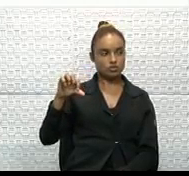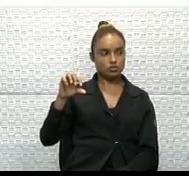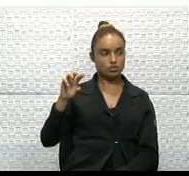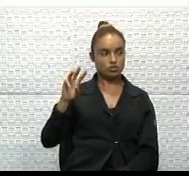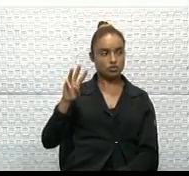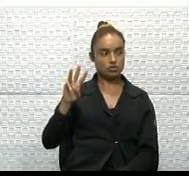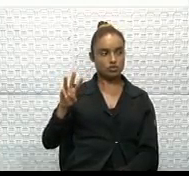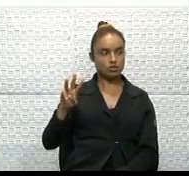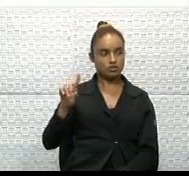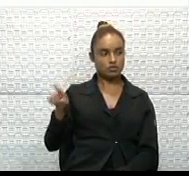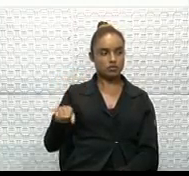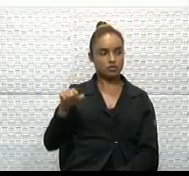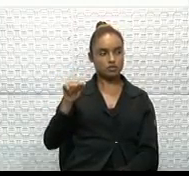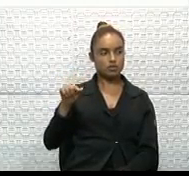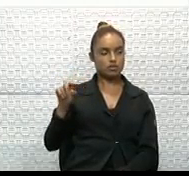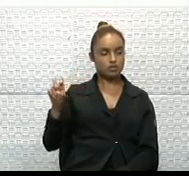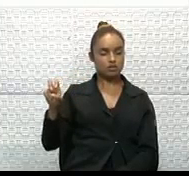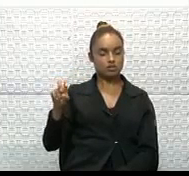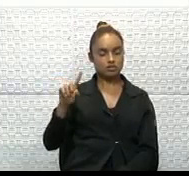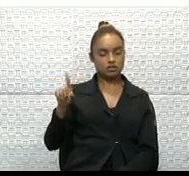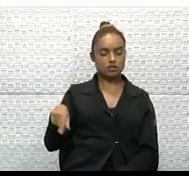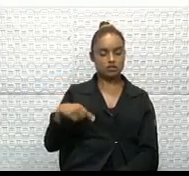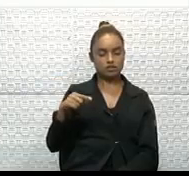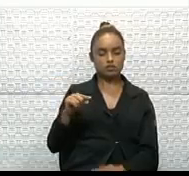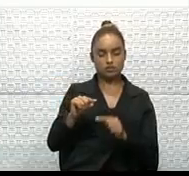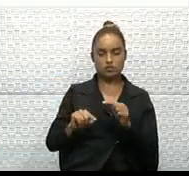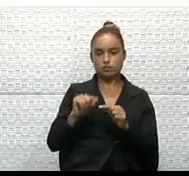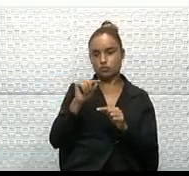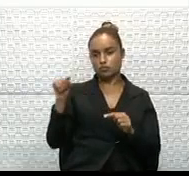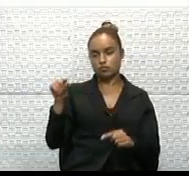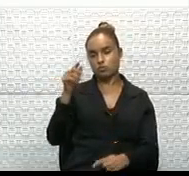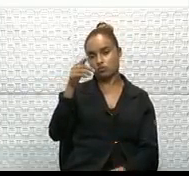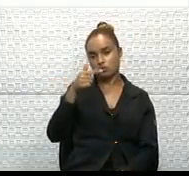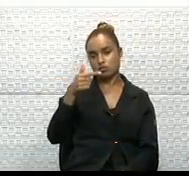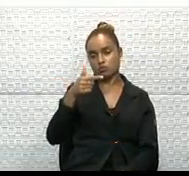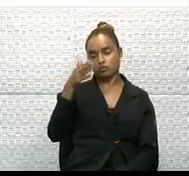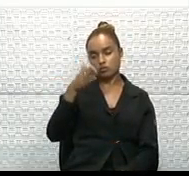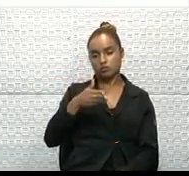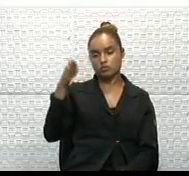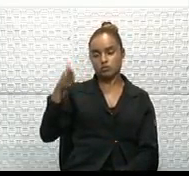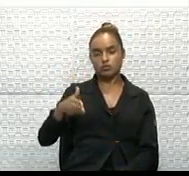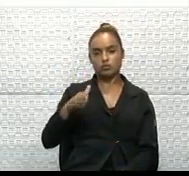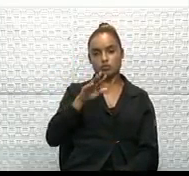393,75. Depois, eu extraí a raiz quadrada de